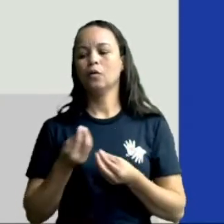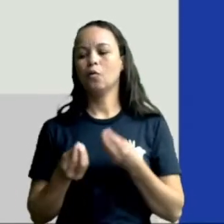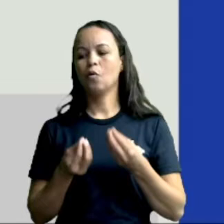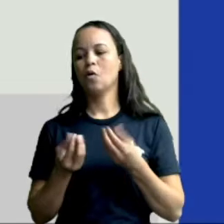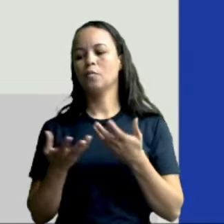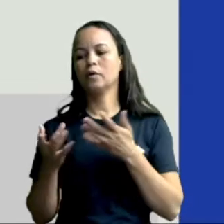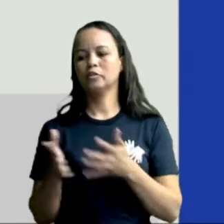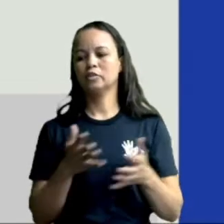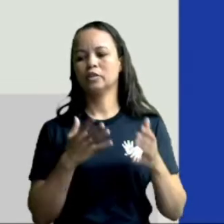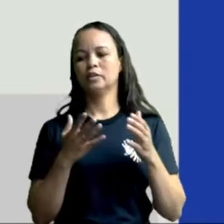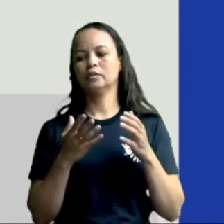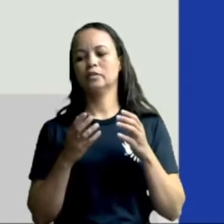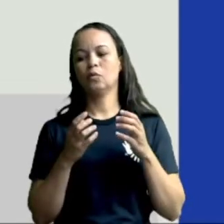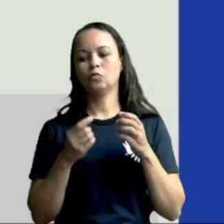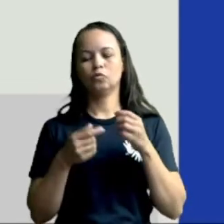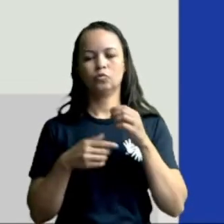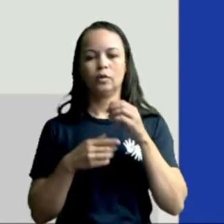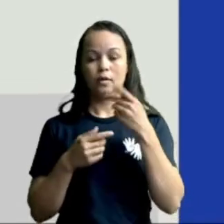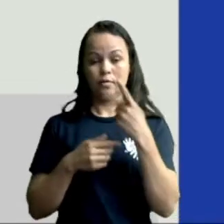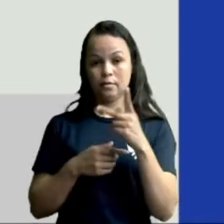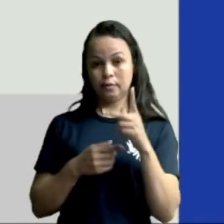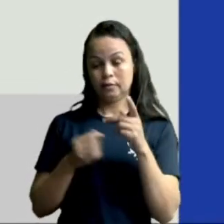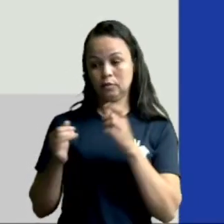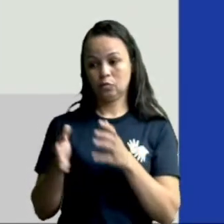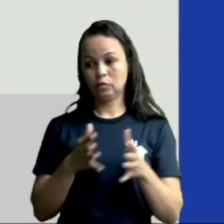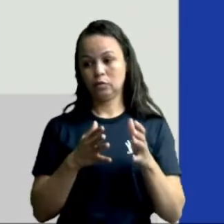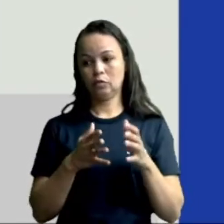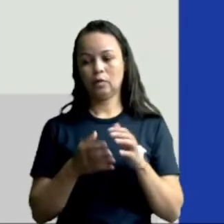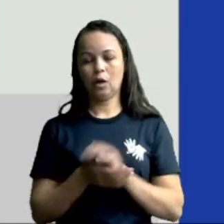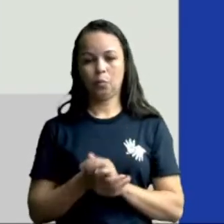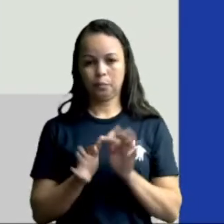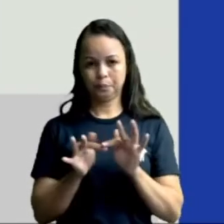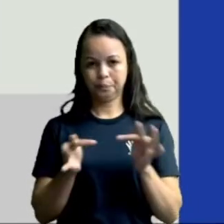conjuga esse condicional simples? Vamos lá aprender.